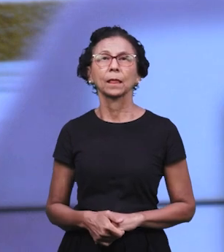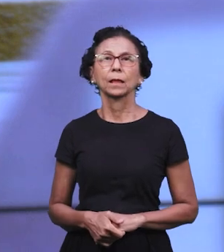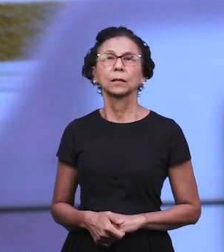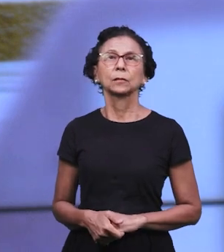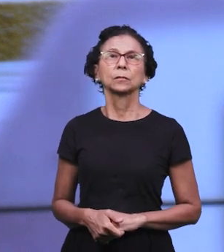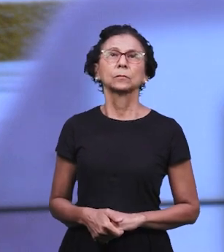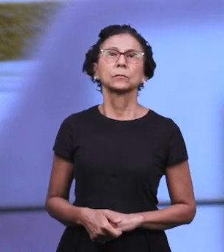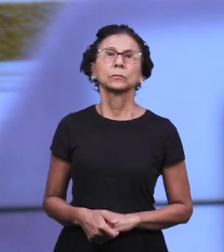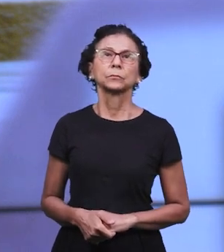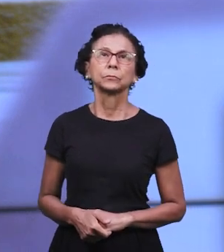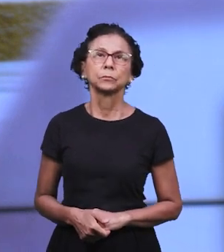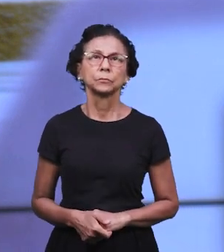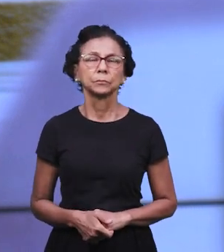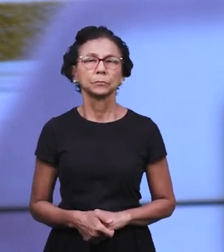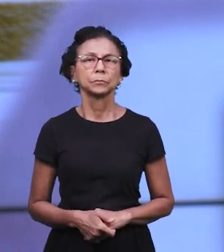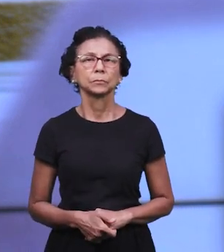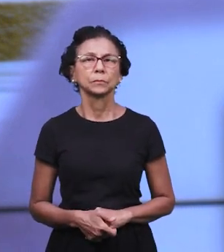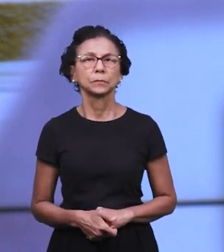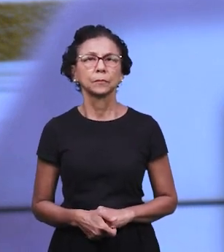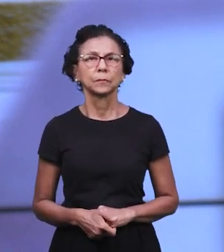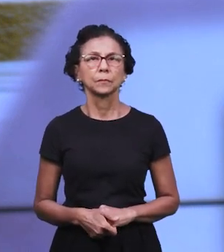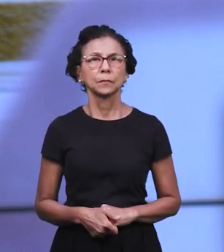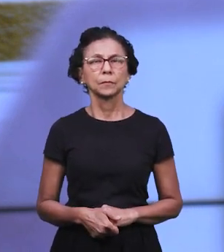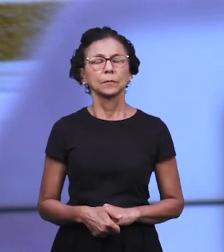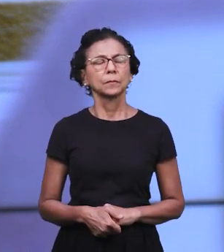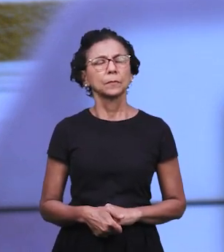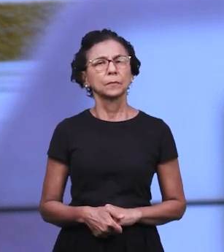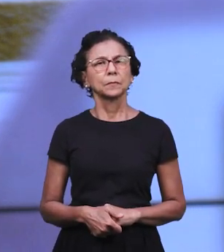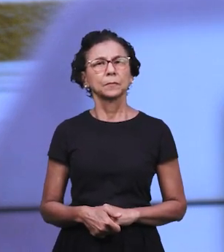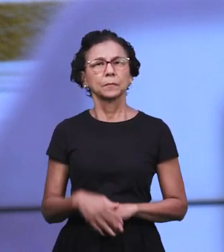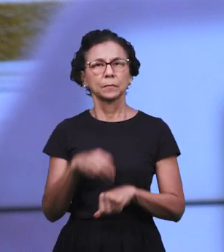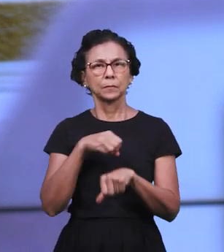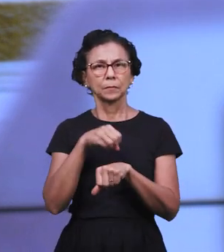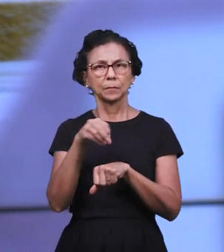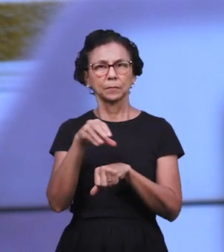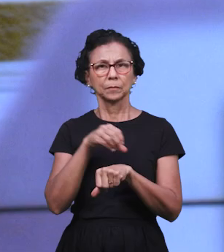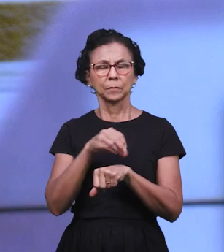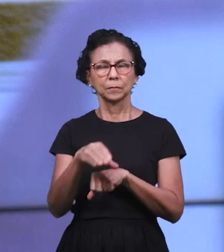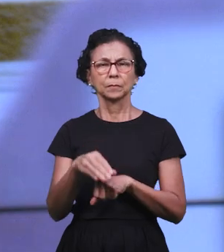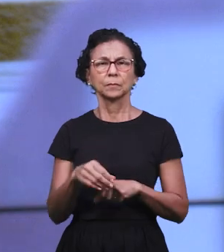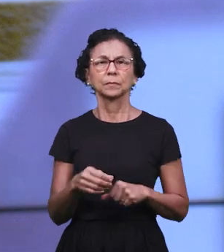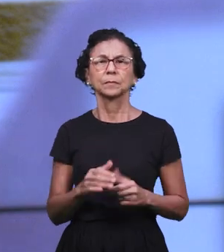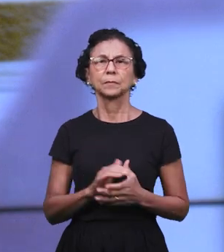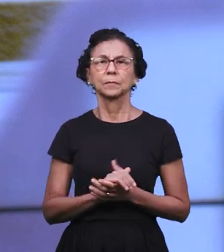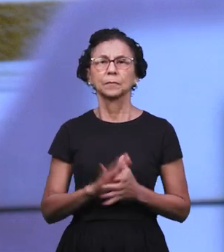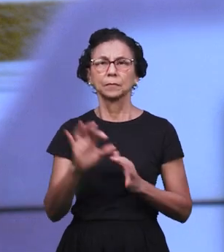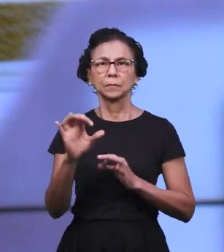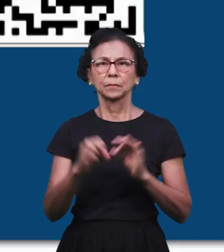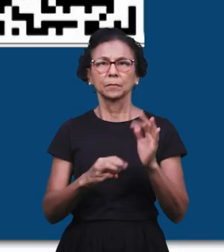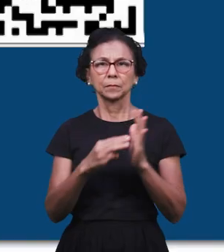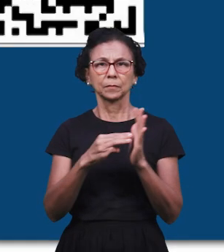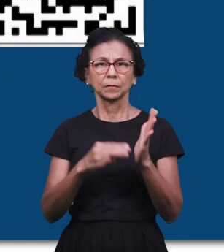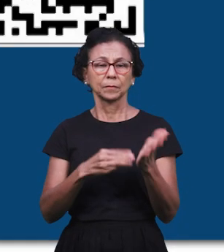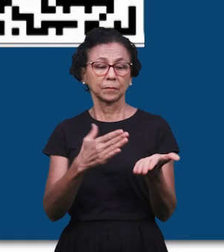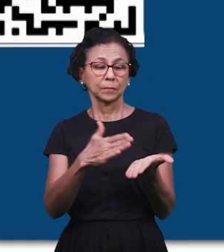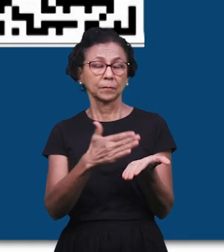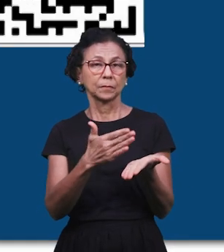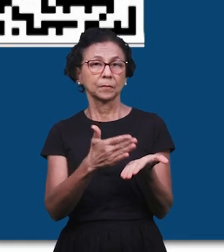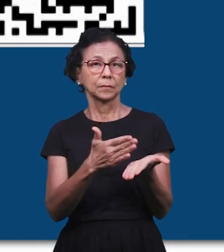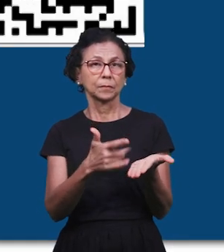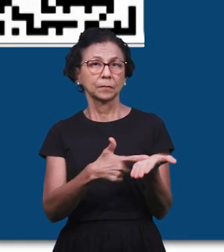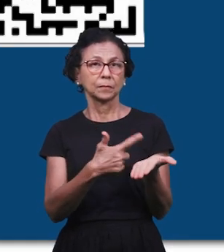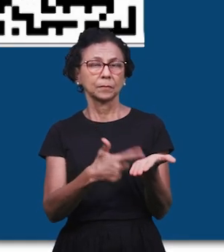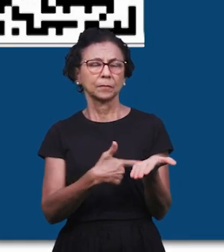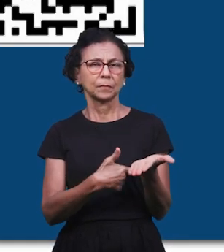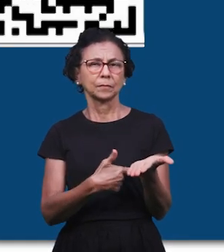convidamos ainda a conhecer os livros recentemente publicados pelo Grupo Organização e Método da Igreja Cristã Maranata